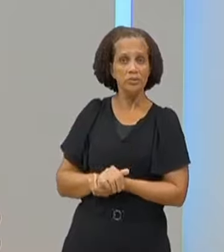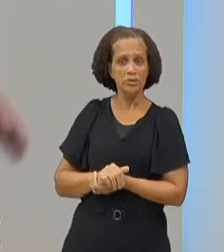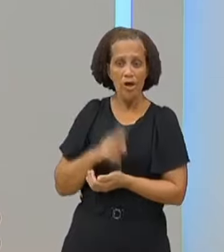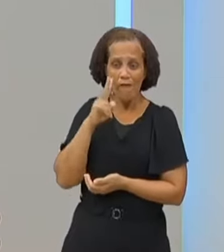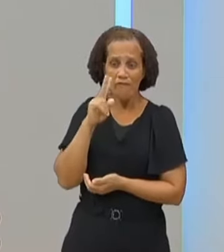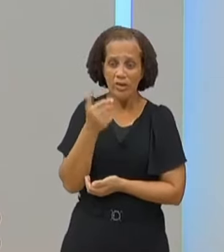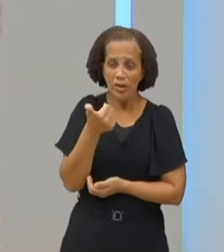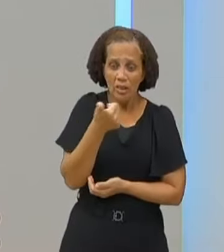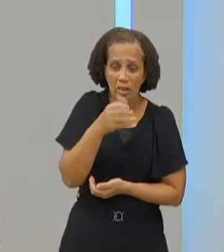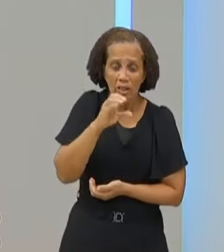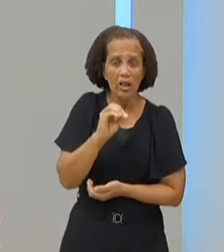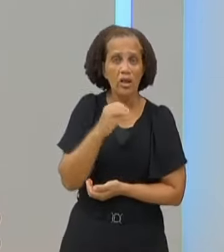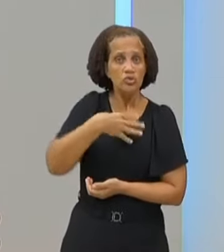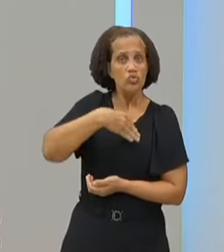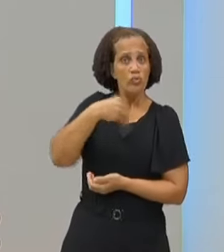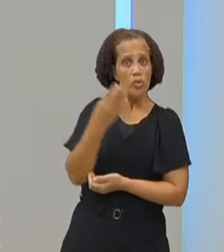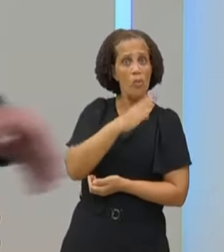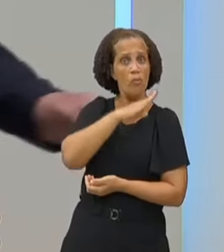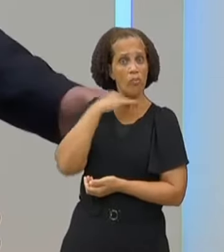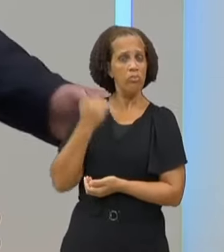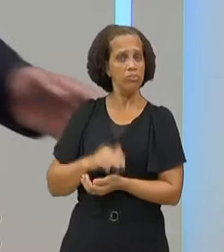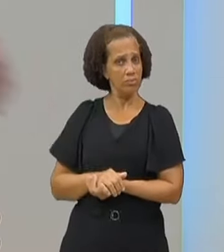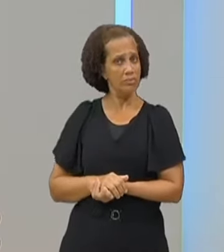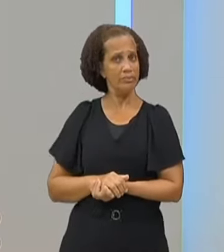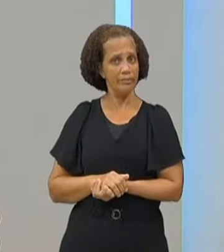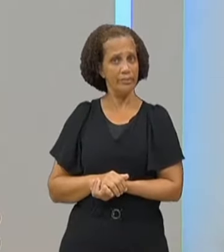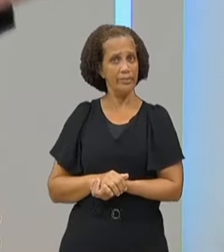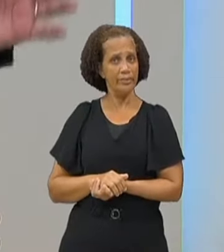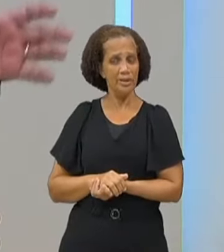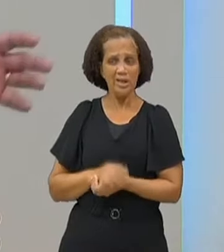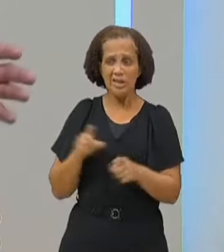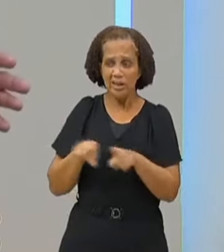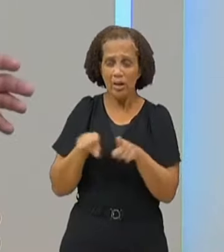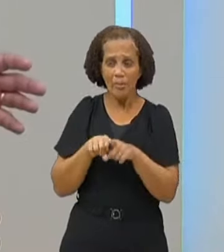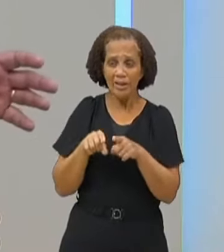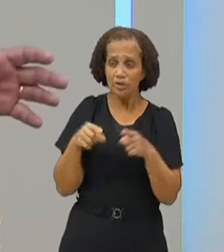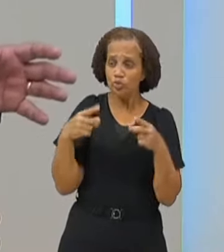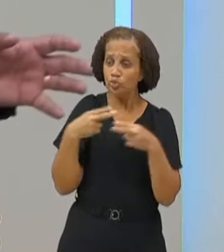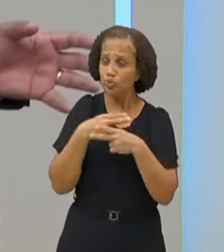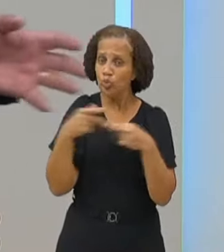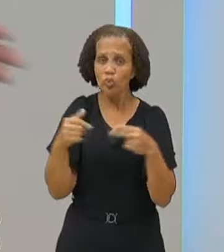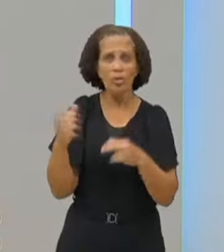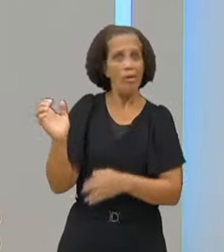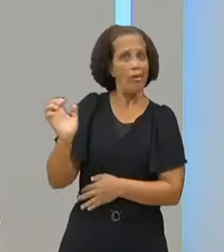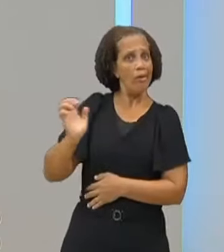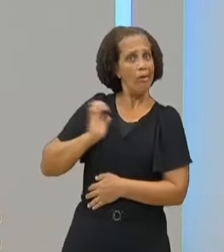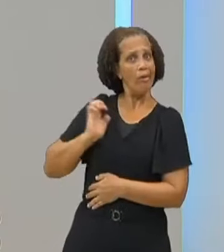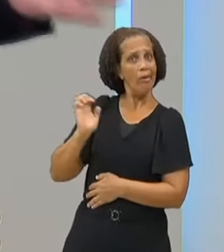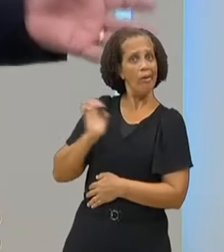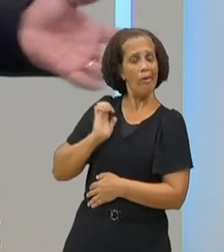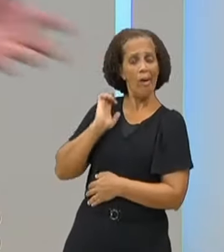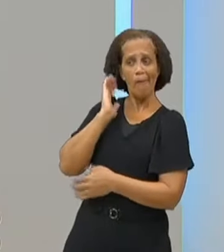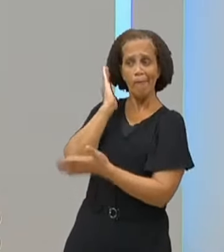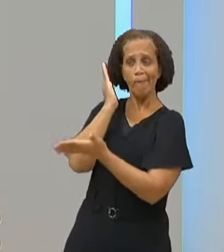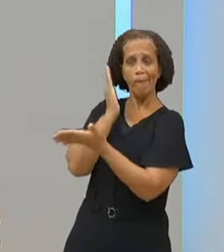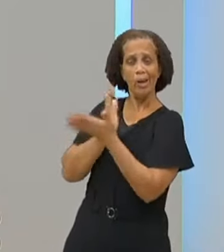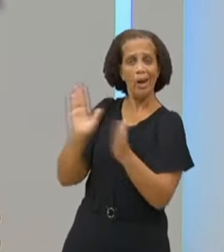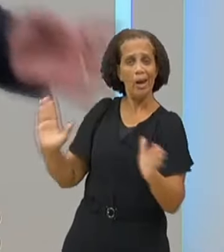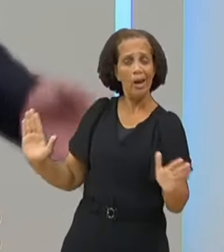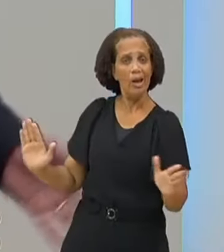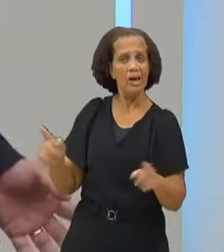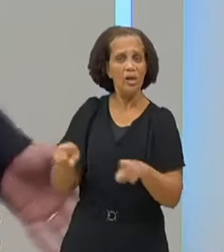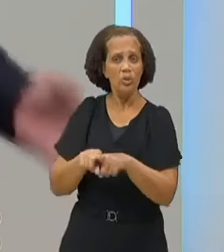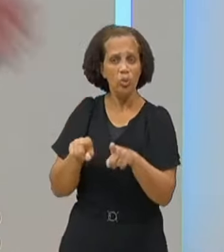completamente. Morreram todos, todas as suas riquezas, não é? Todos os seus animais, todos os